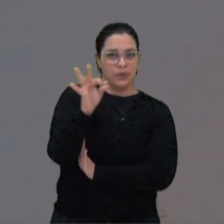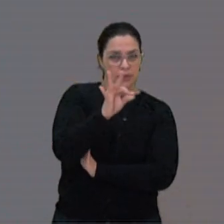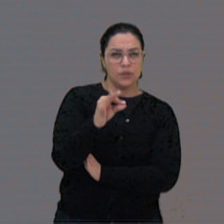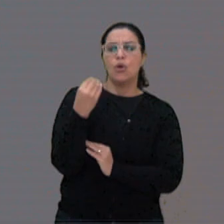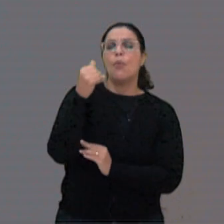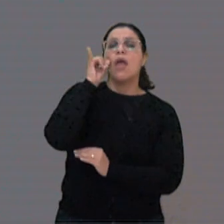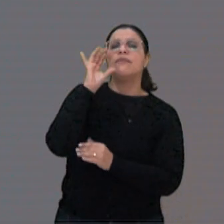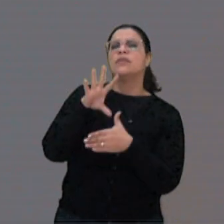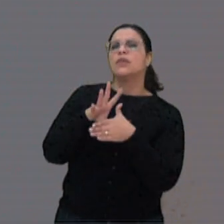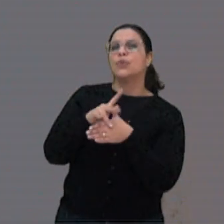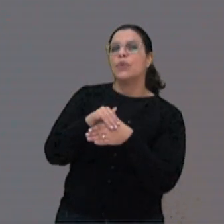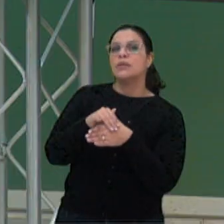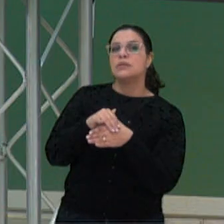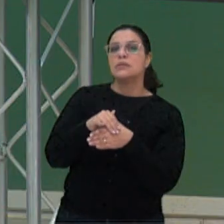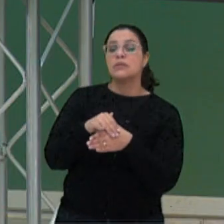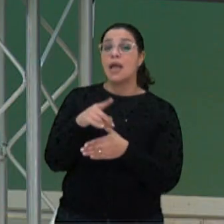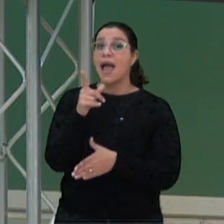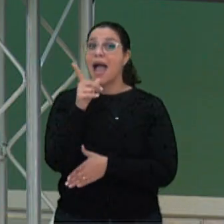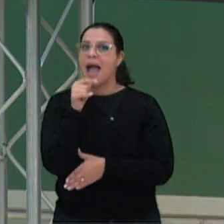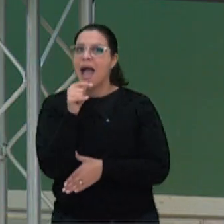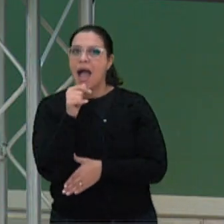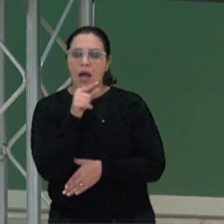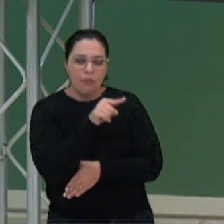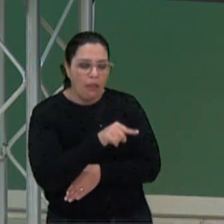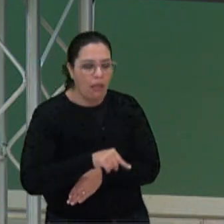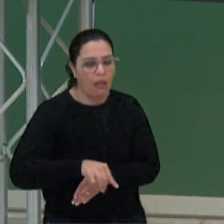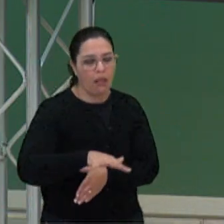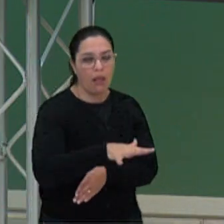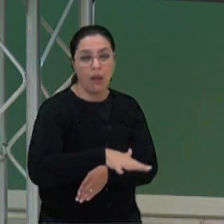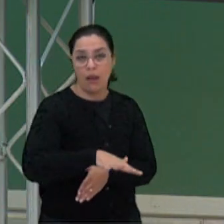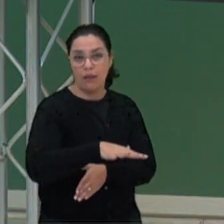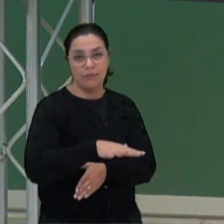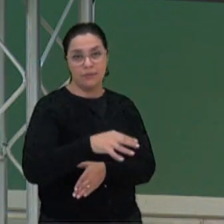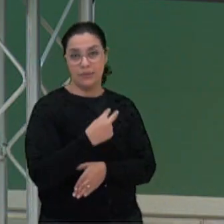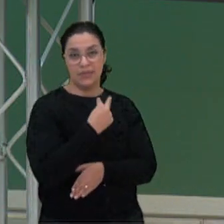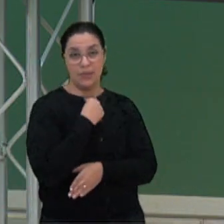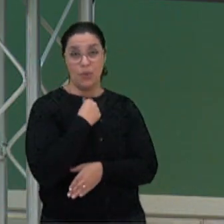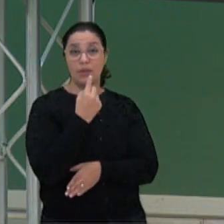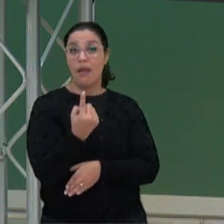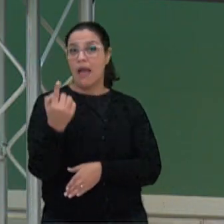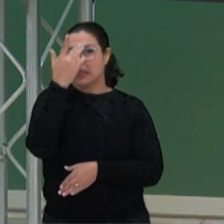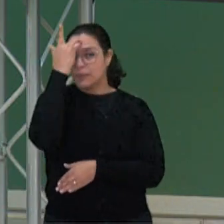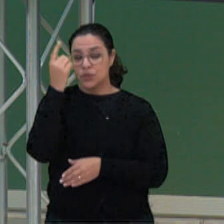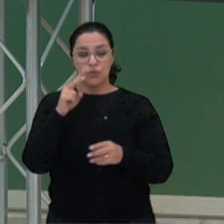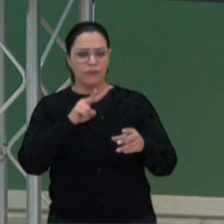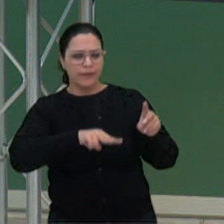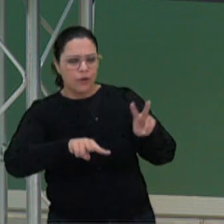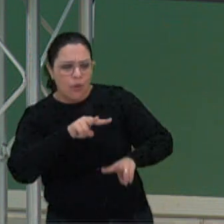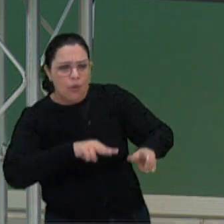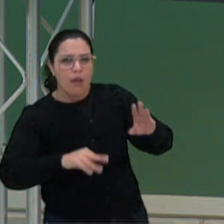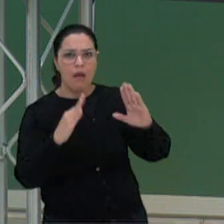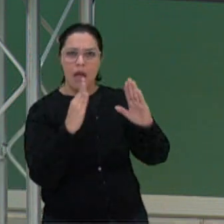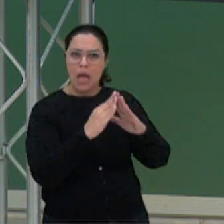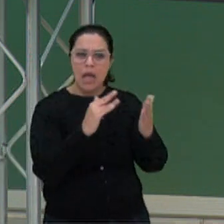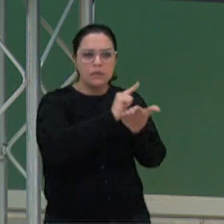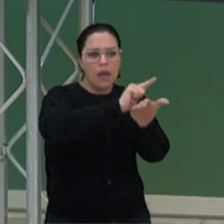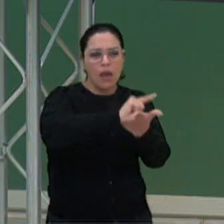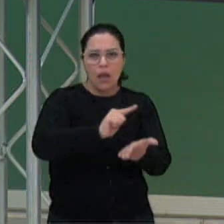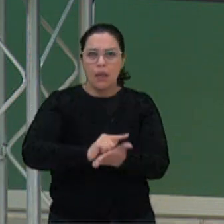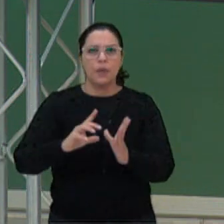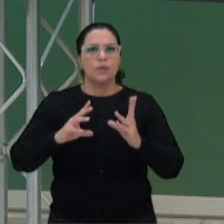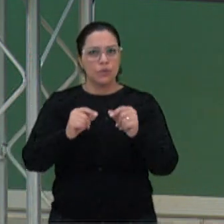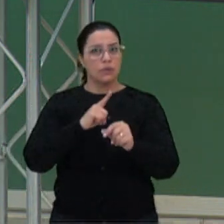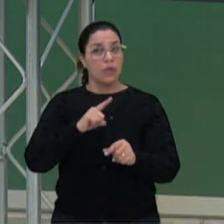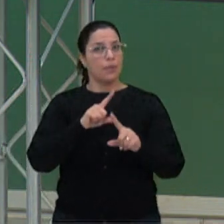a doença, não deixar água parada. E isso cada um tem que fazer sua parte. Olhar em casa se, né, eliminou todos esses focos de água